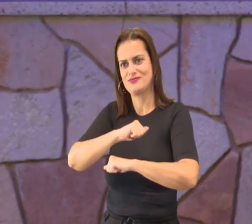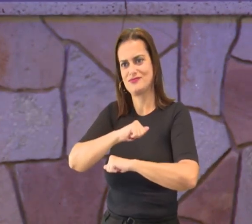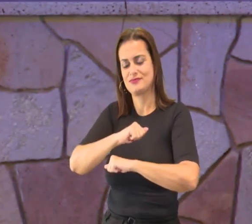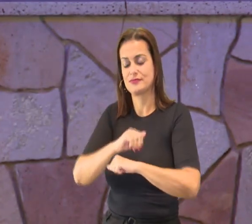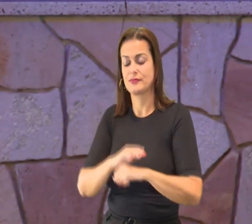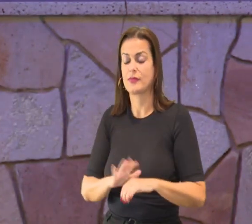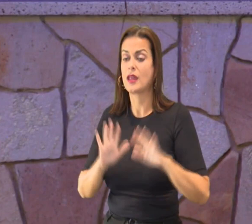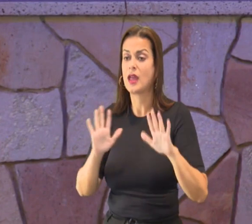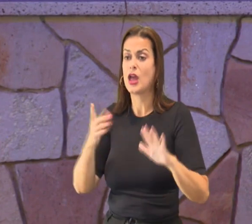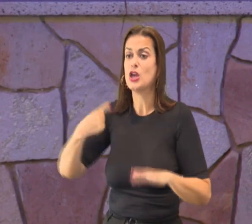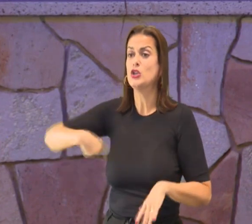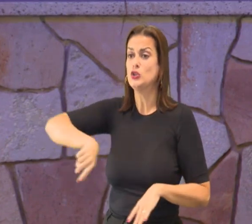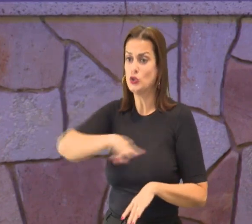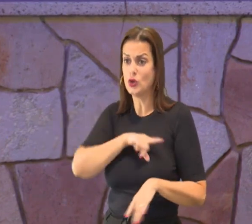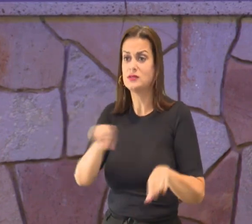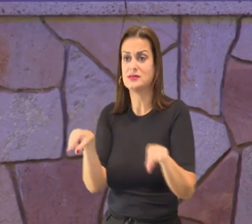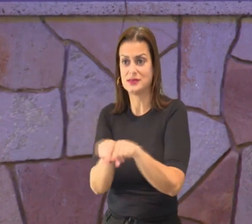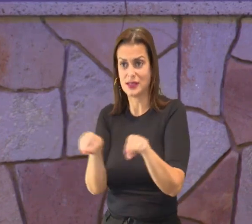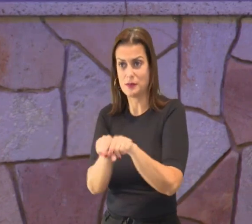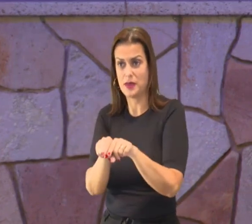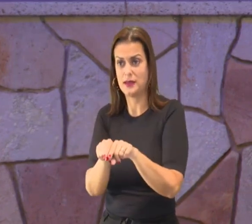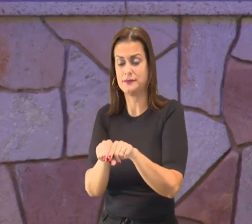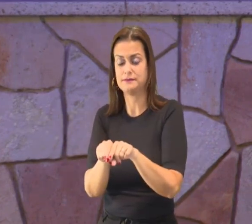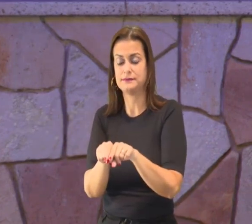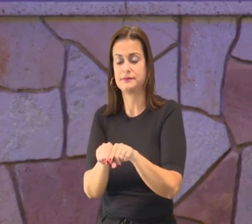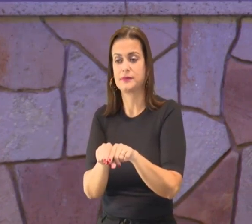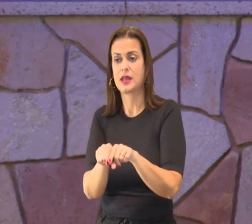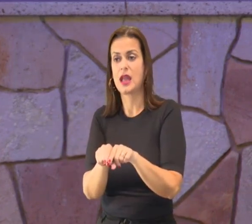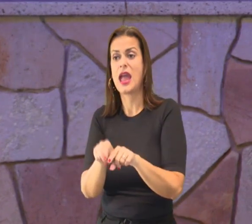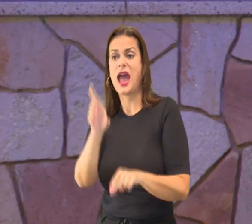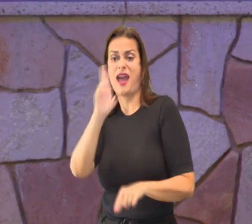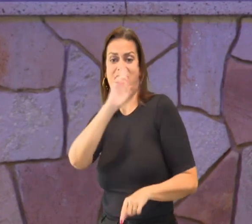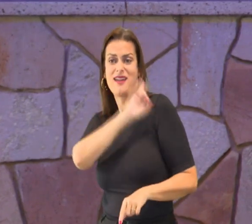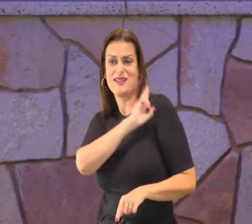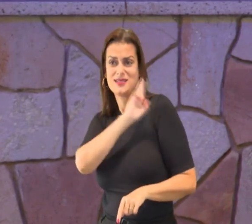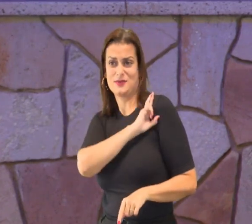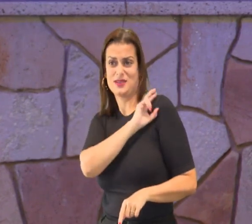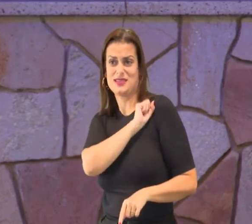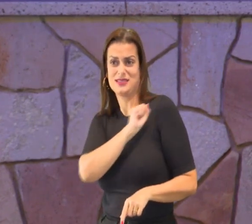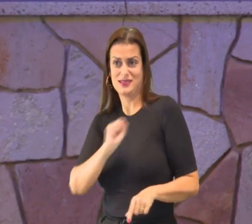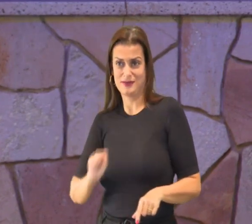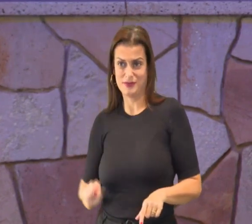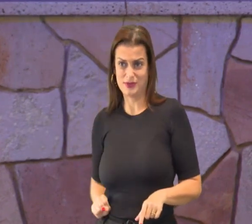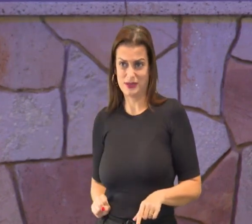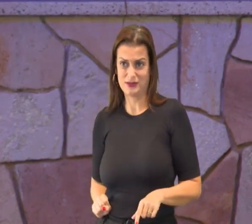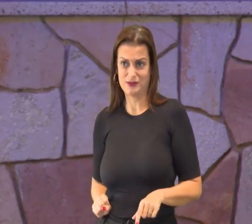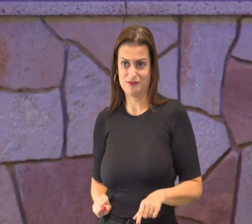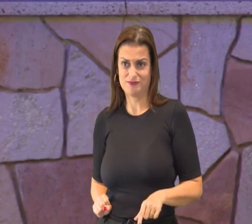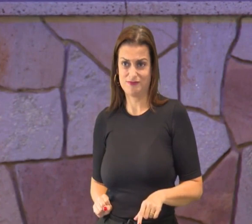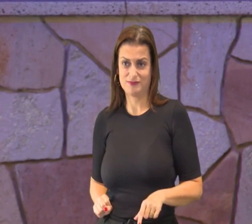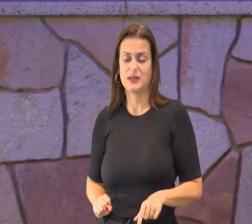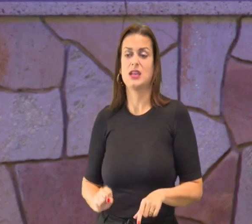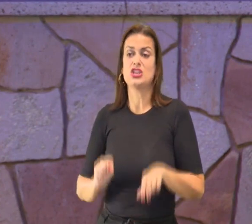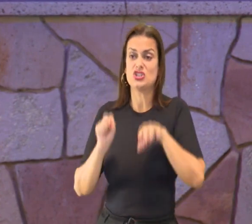Mas nós temos também o papel do sacerdócio, papel moral e didático,